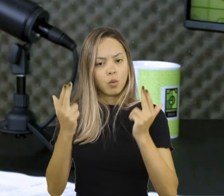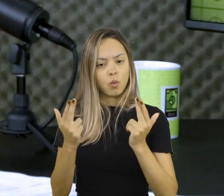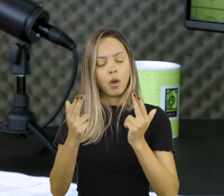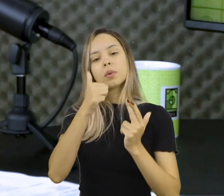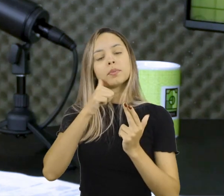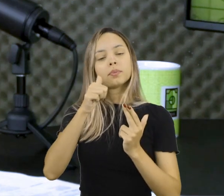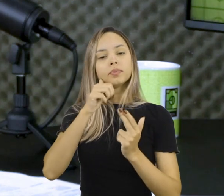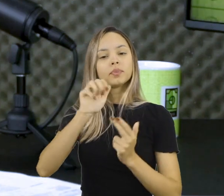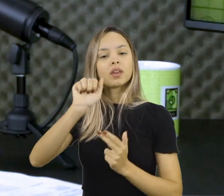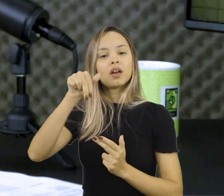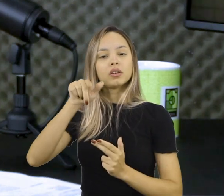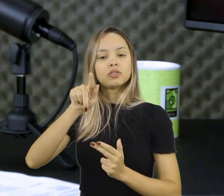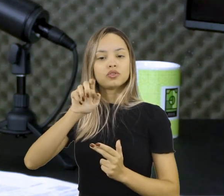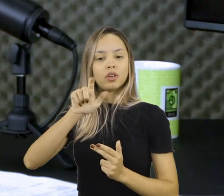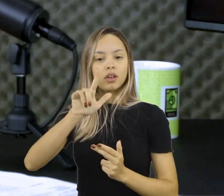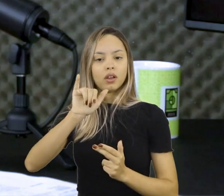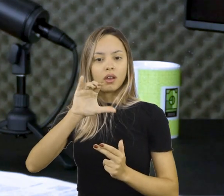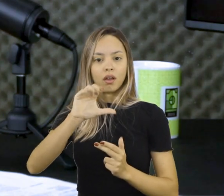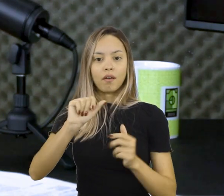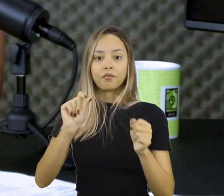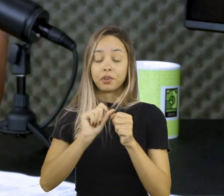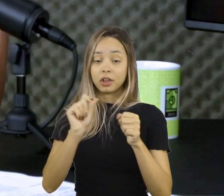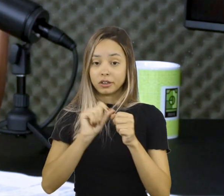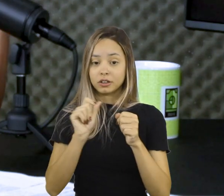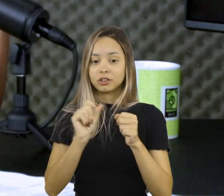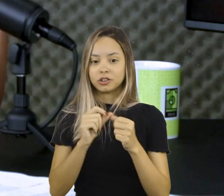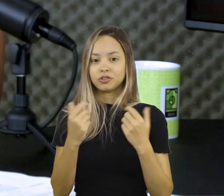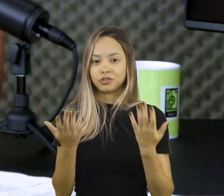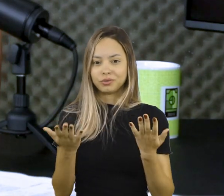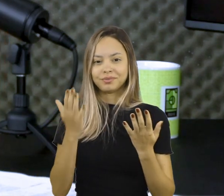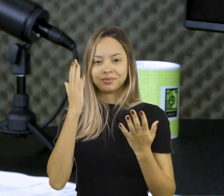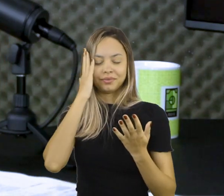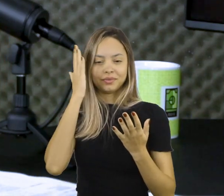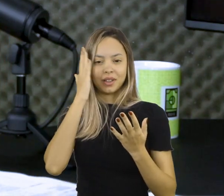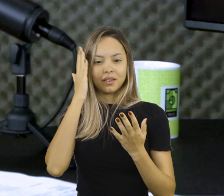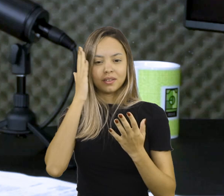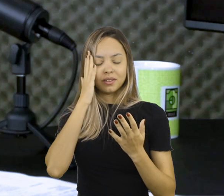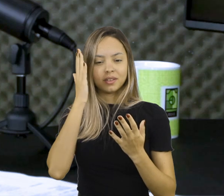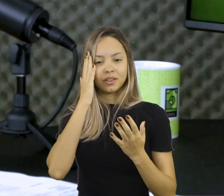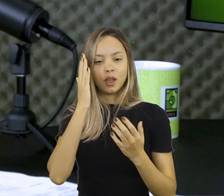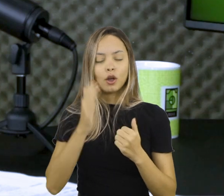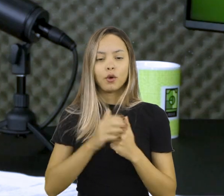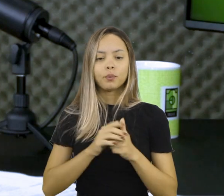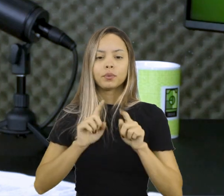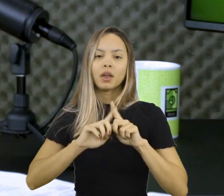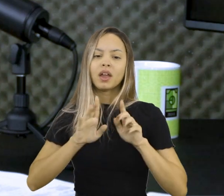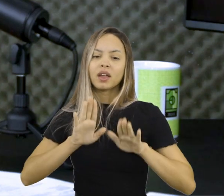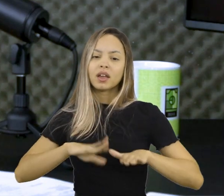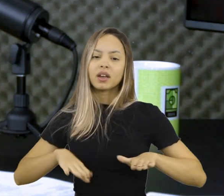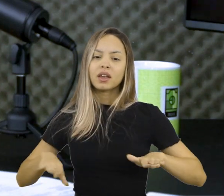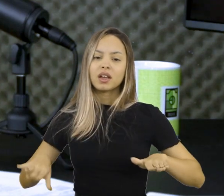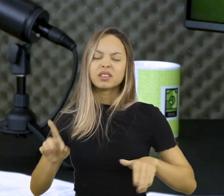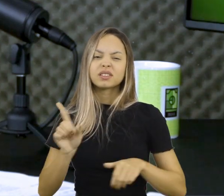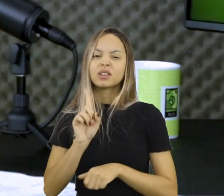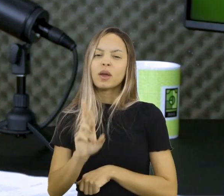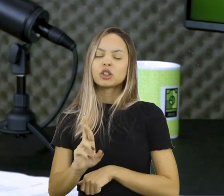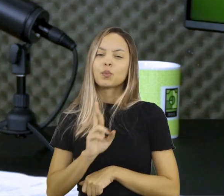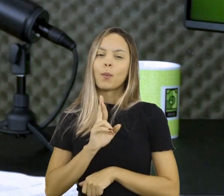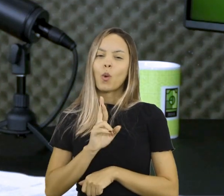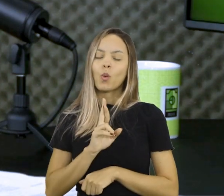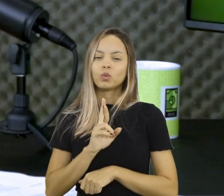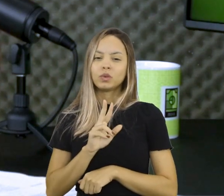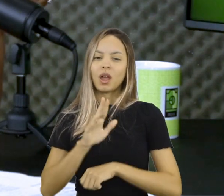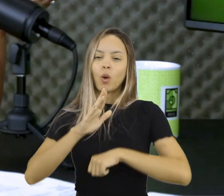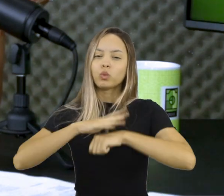senhora prefere como então o deficiente sabe opinar por ele só que criança criança não responde por ela então